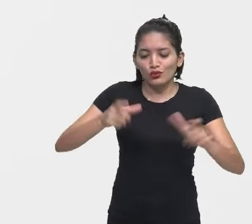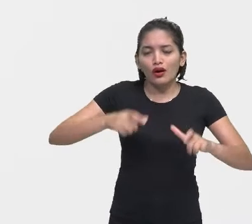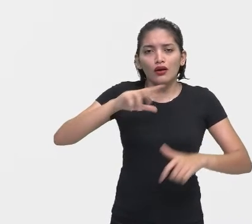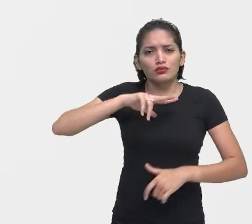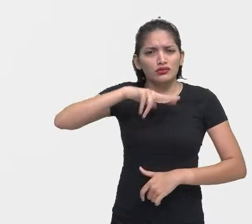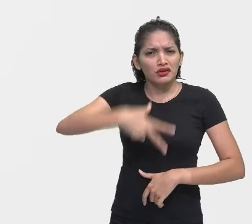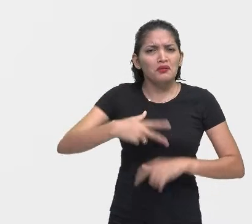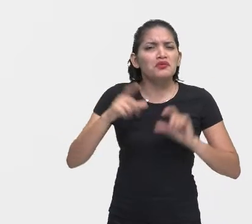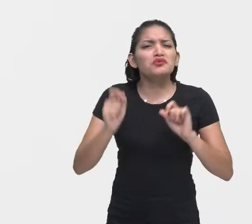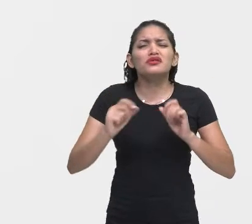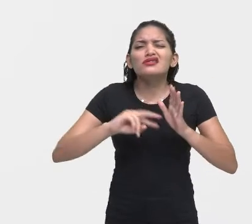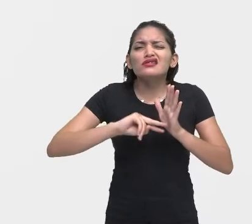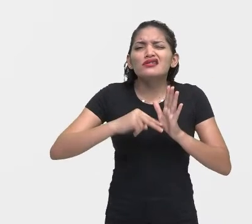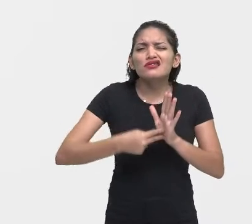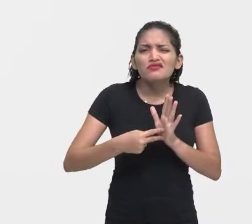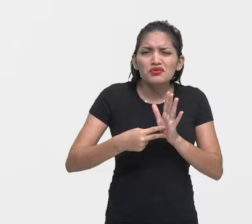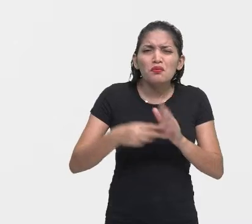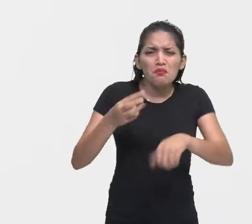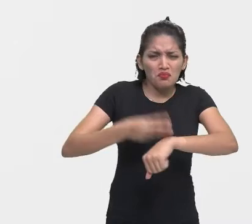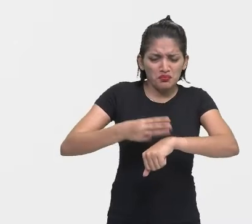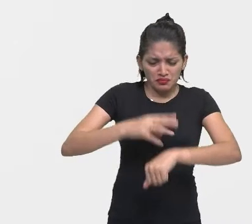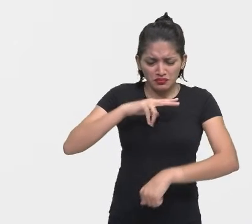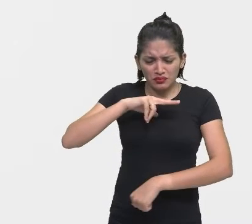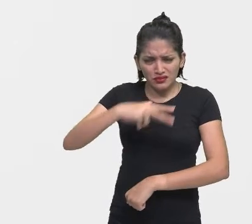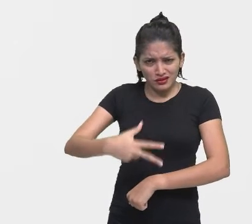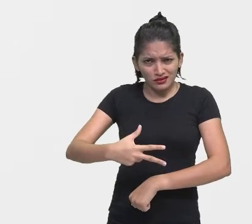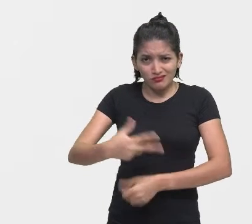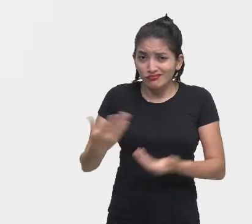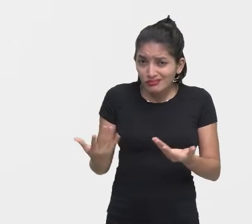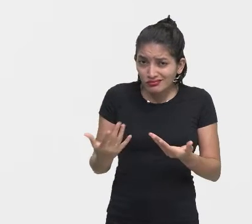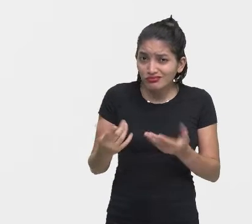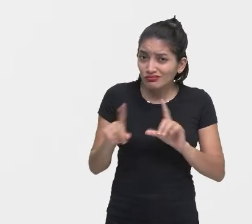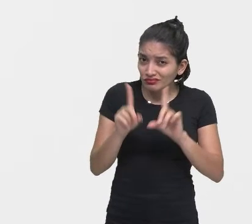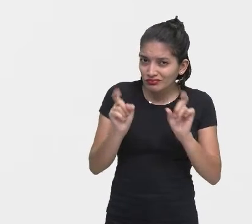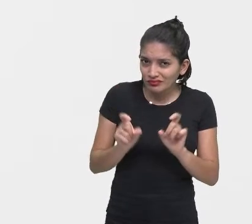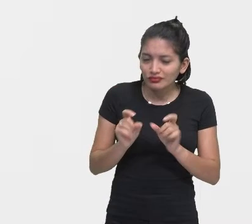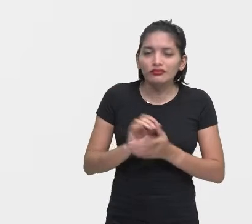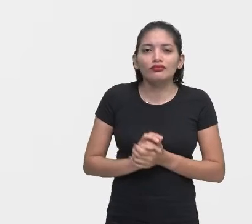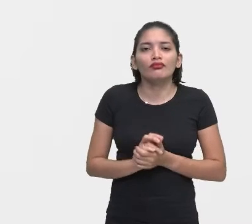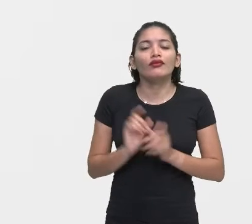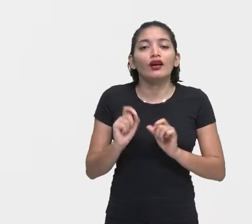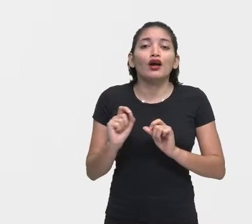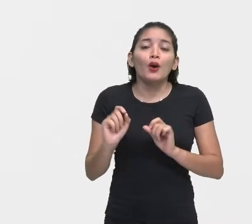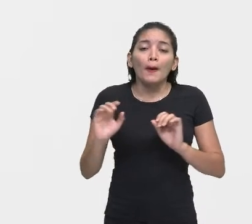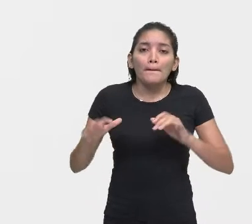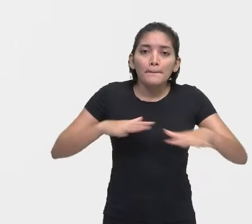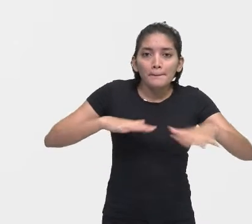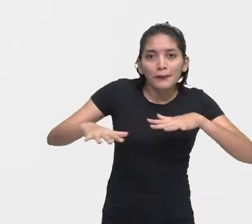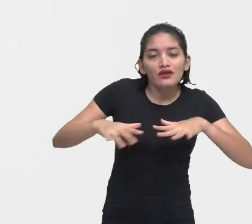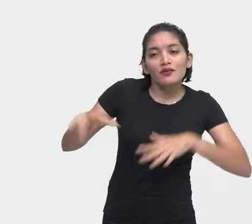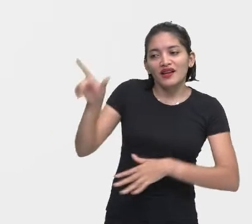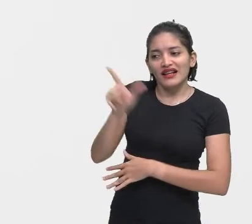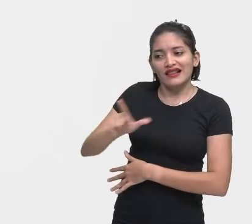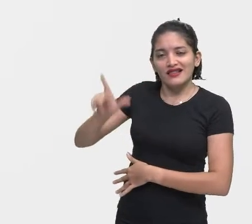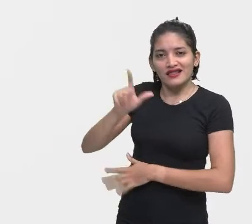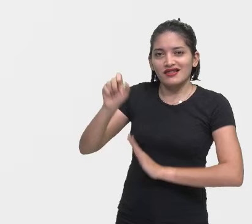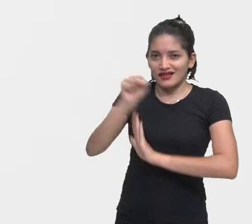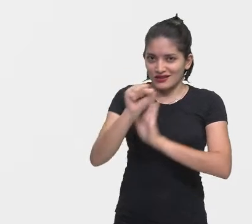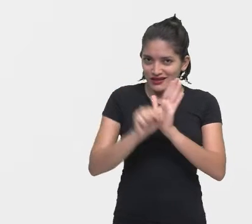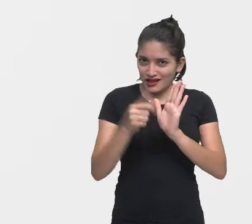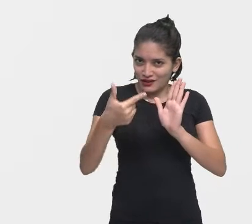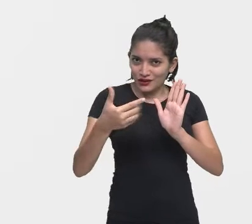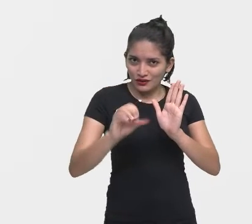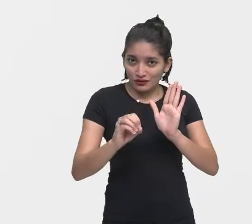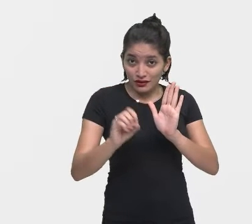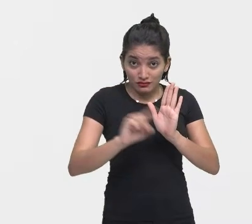o que foi o modernismo português? O modernismo português foi um movimento literário do século XX,